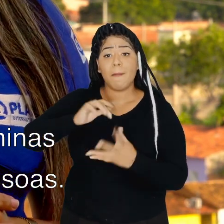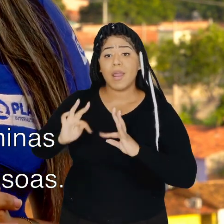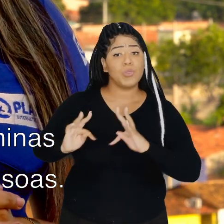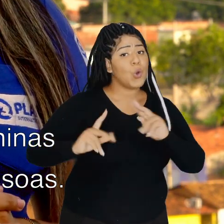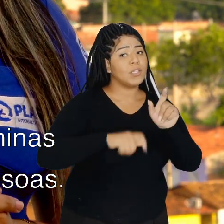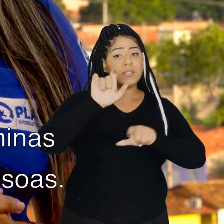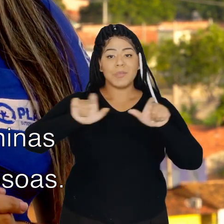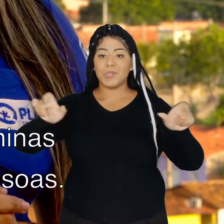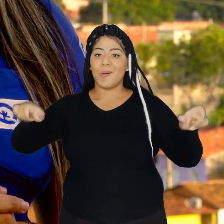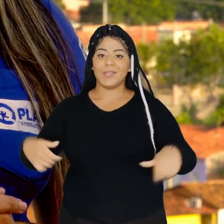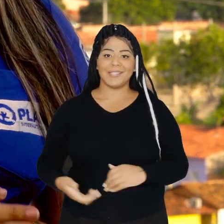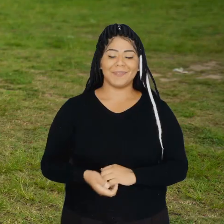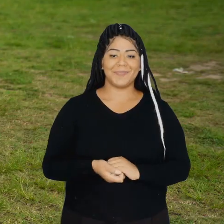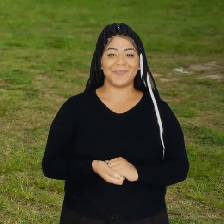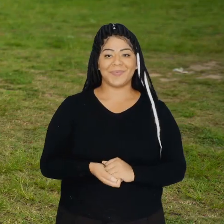as pessoas.